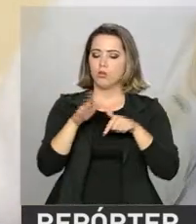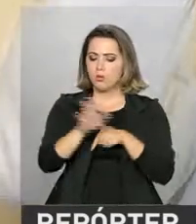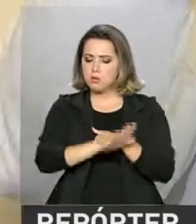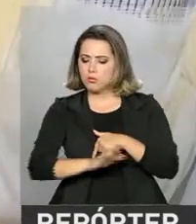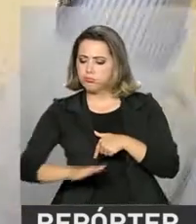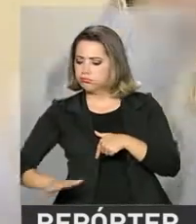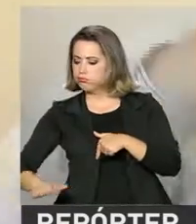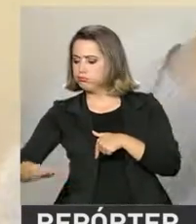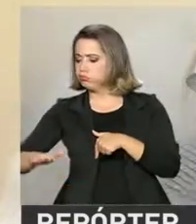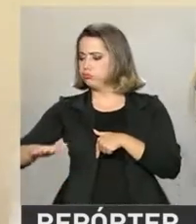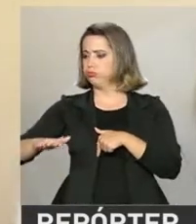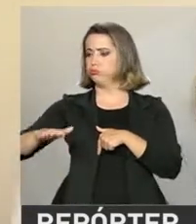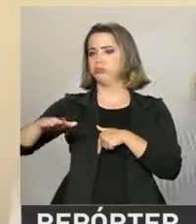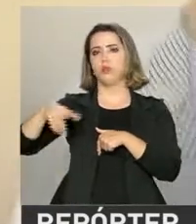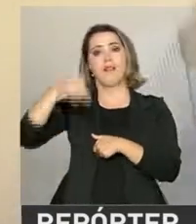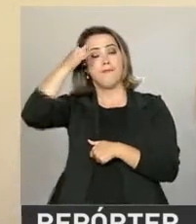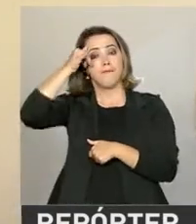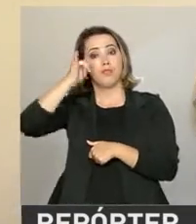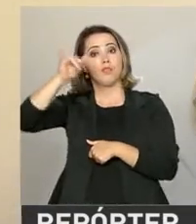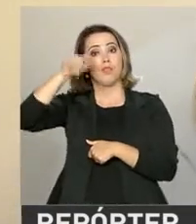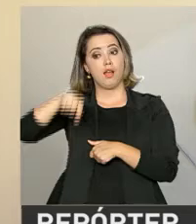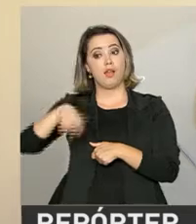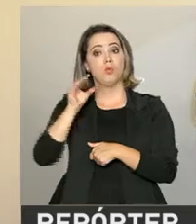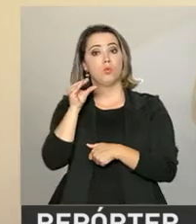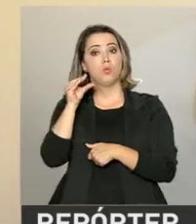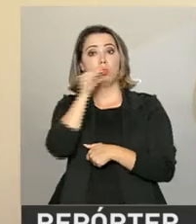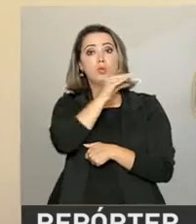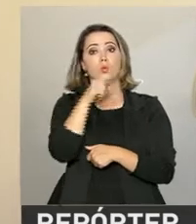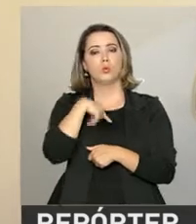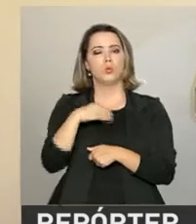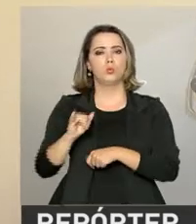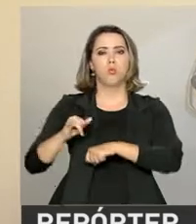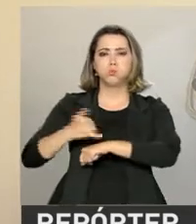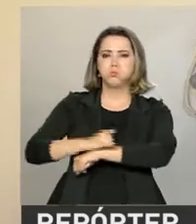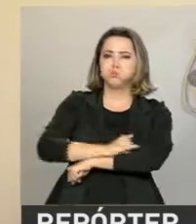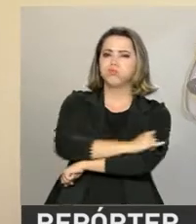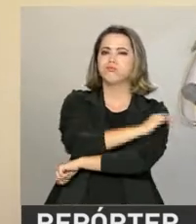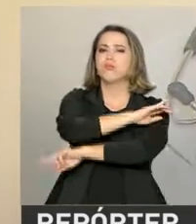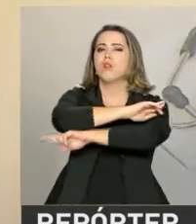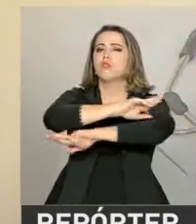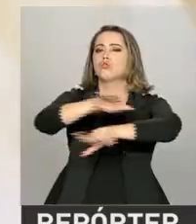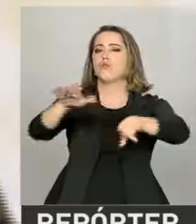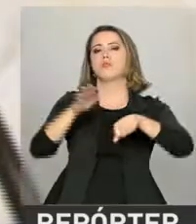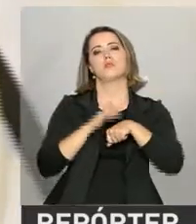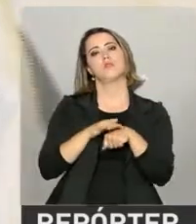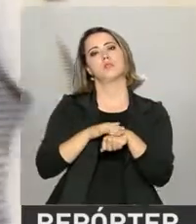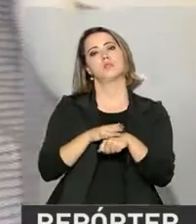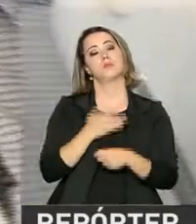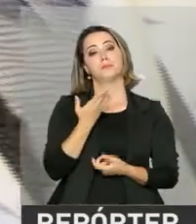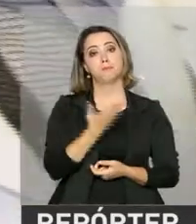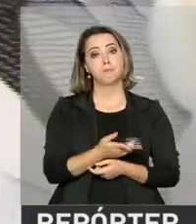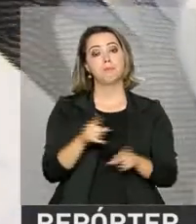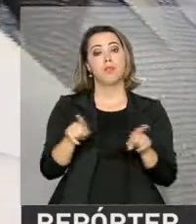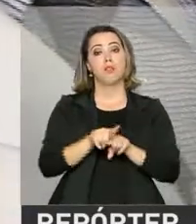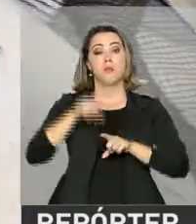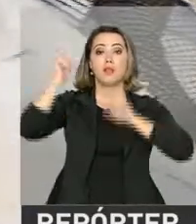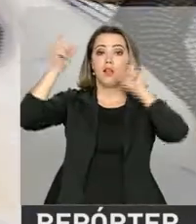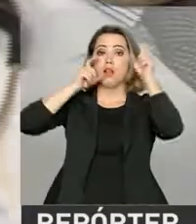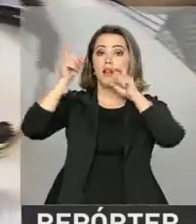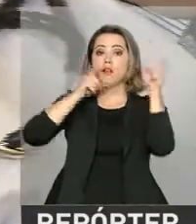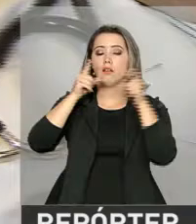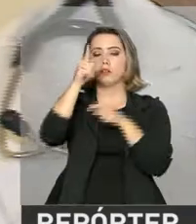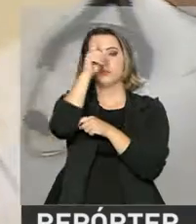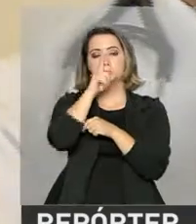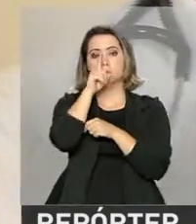vai conseguir prevenir que essas crianças se tornem adultos com obesidade, hipertensão, diabetes, câncer, etc. O cardiologista alerta ainda para os